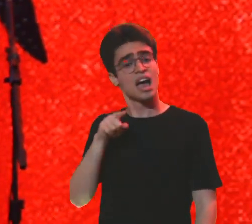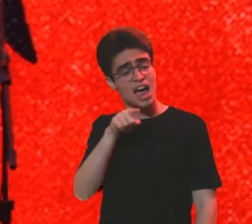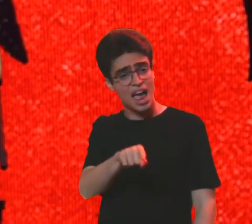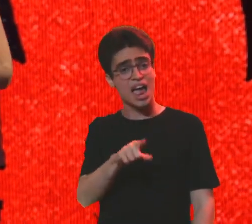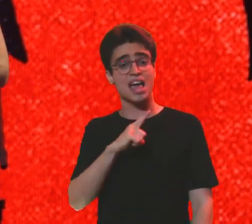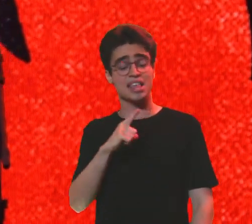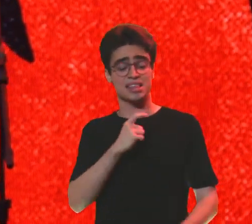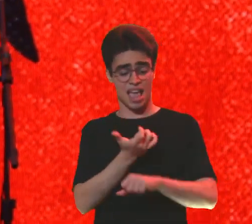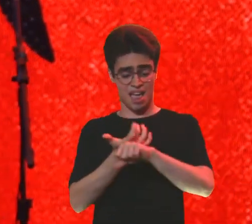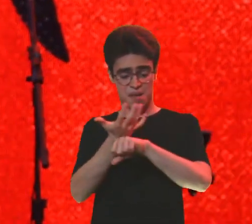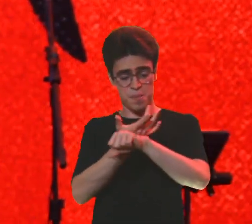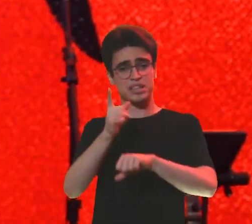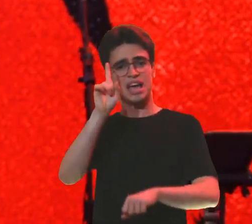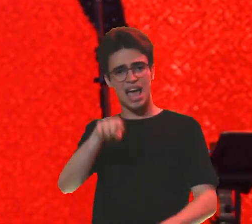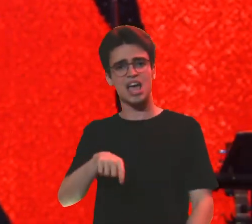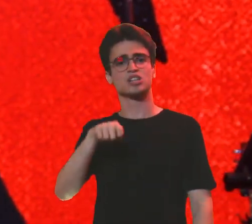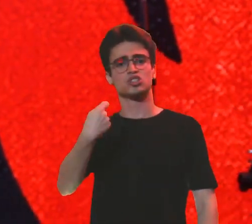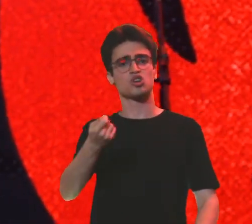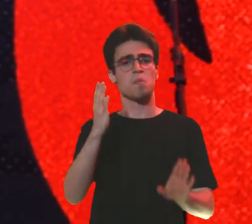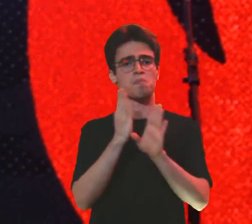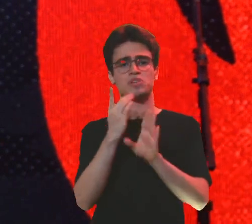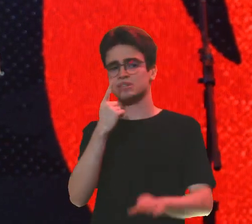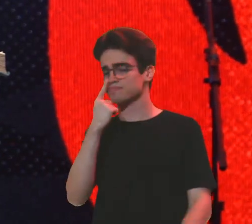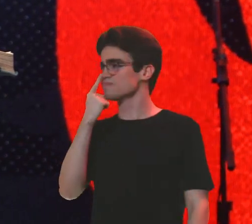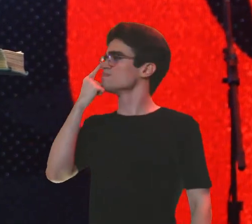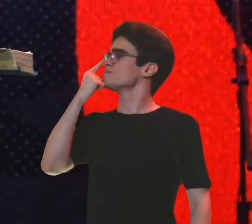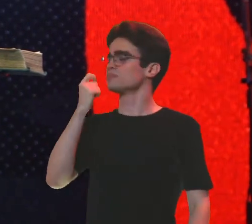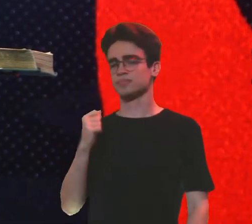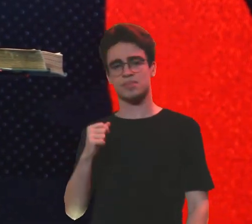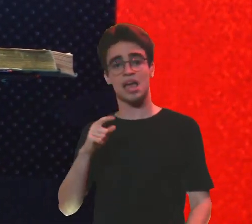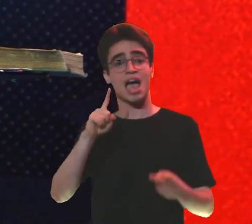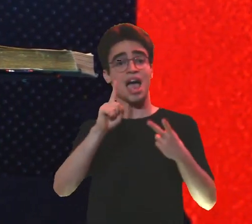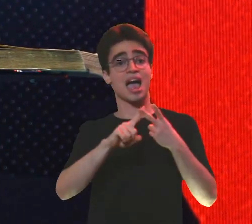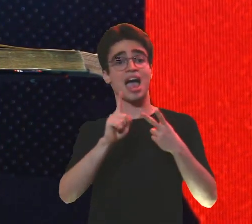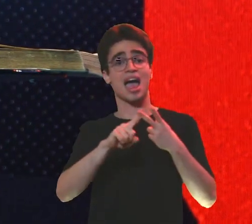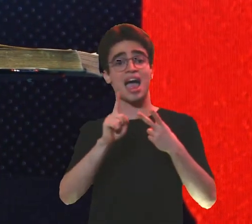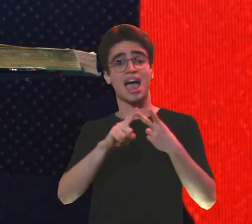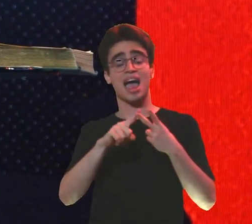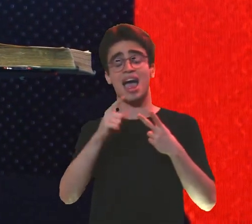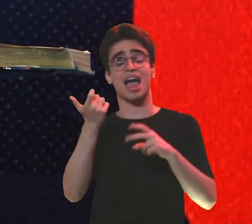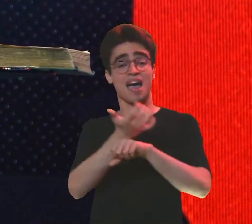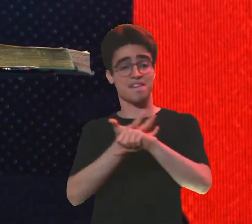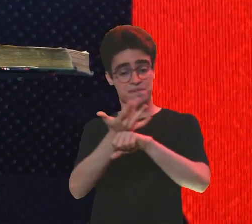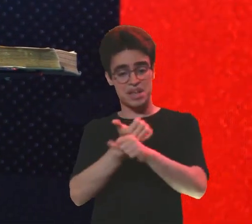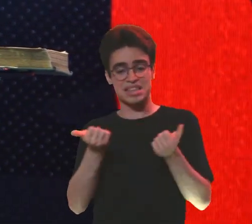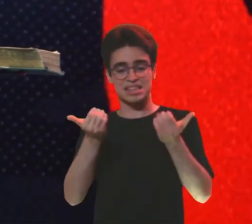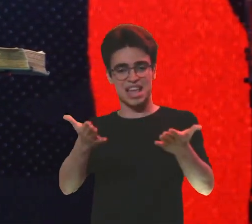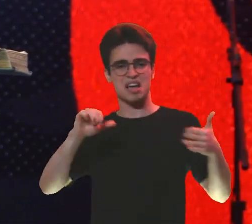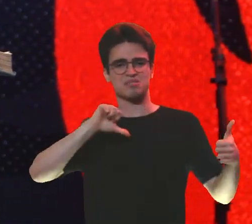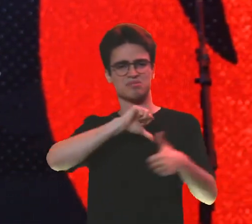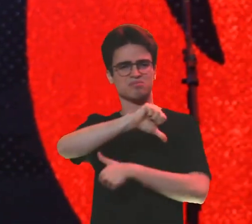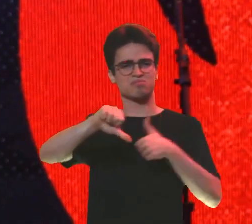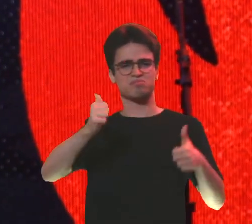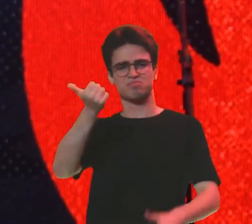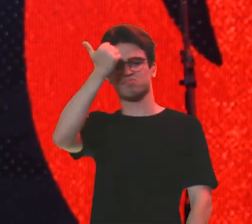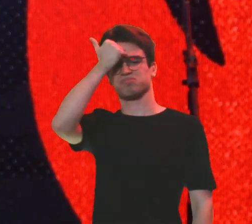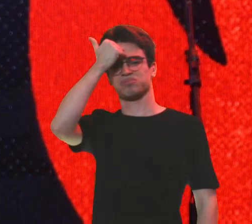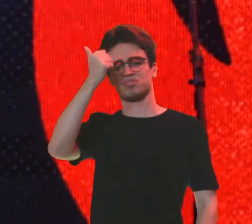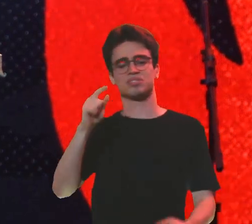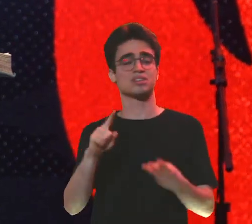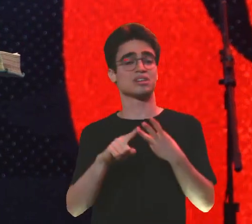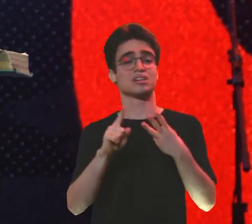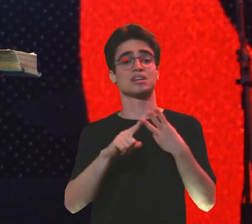fruto de intimidade. Avivamento gera reforma e transformação. E avivamento gera